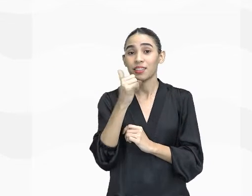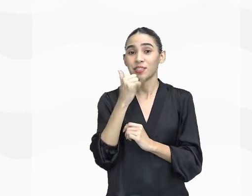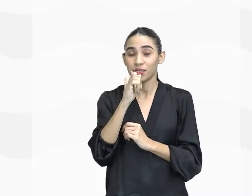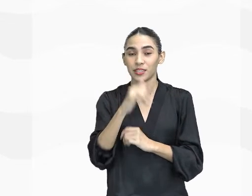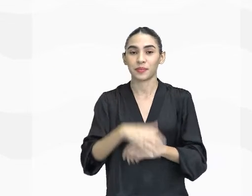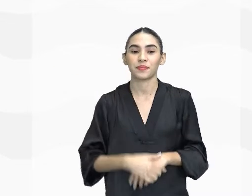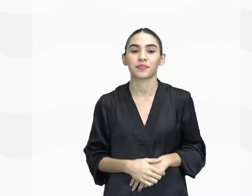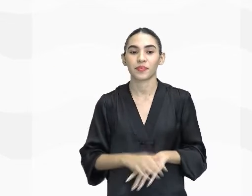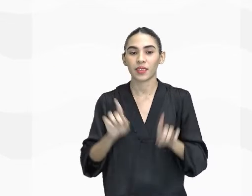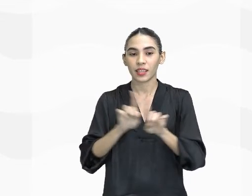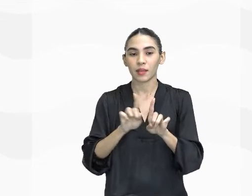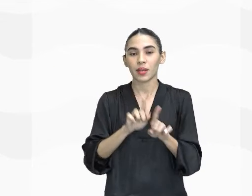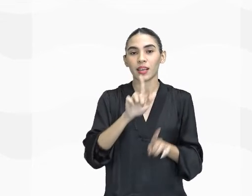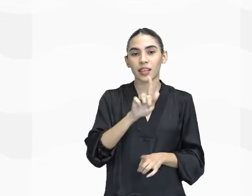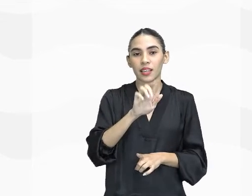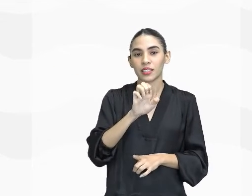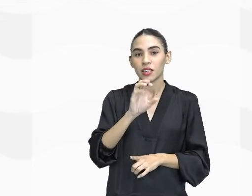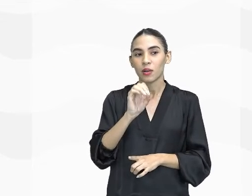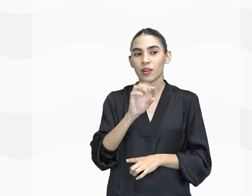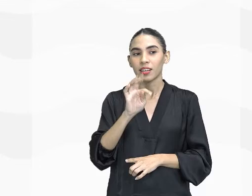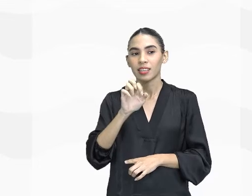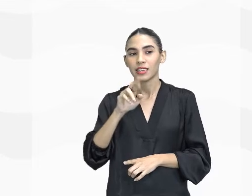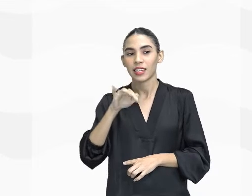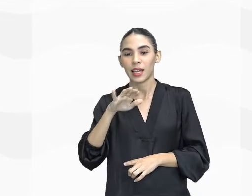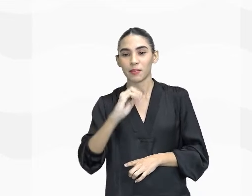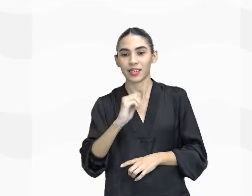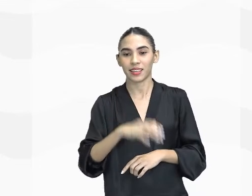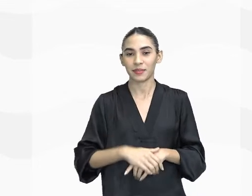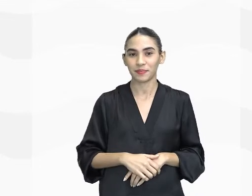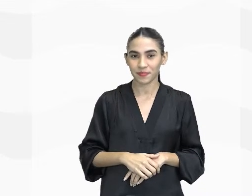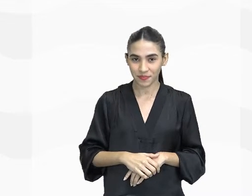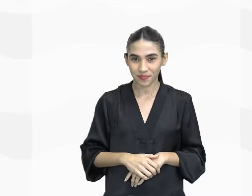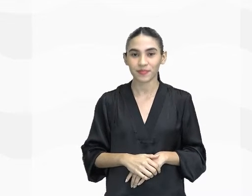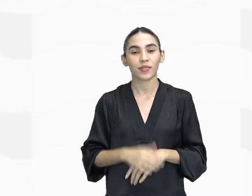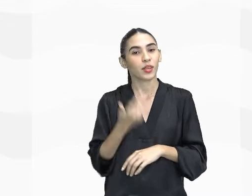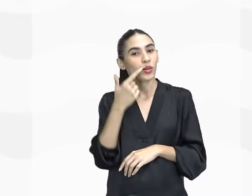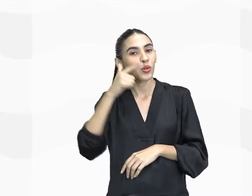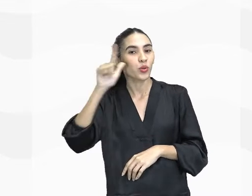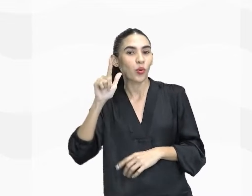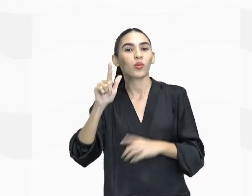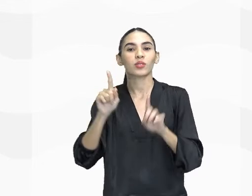também geotérmica, que é aquela vinda do interior, do calor do interior da Terra, e